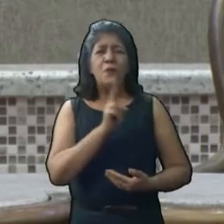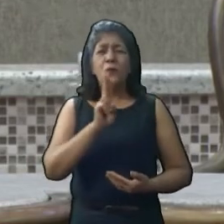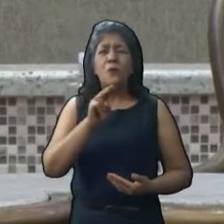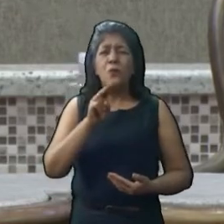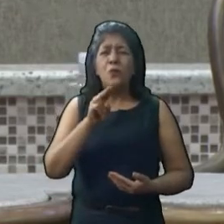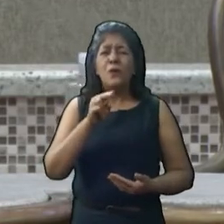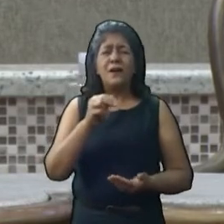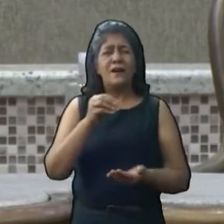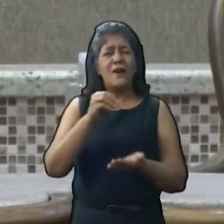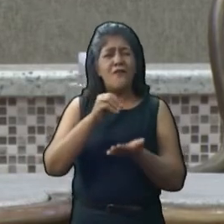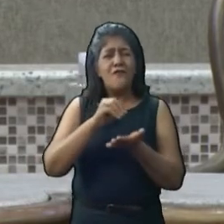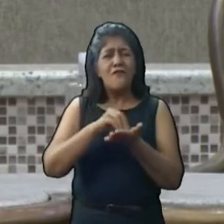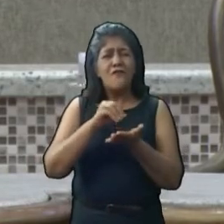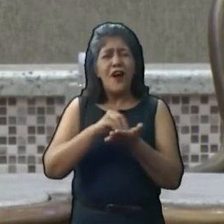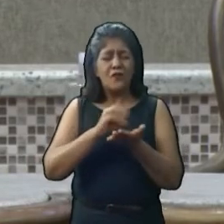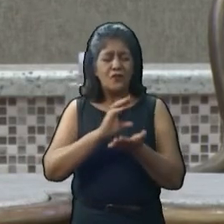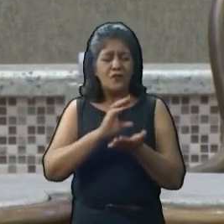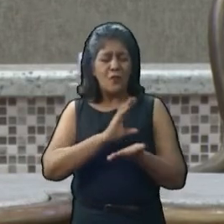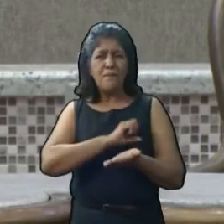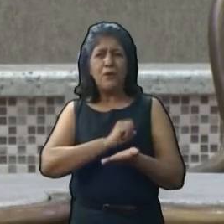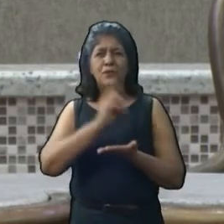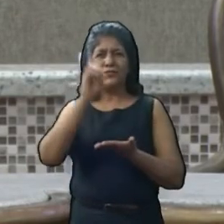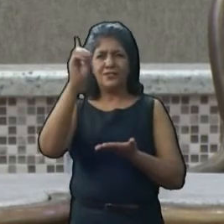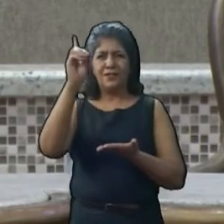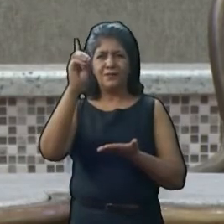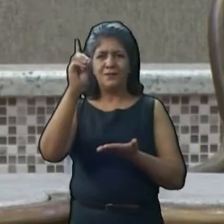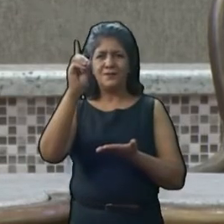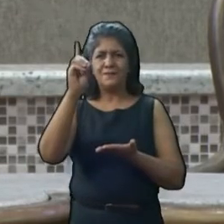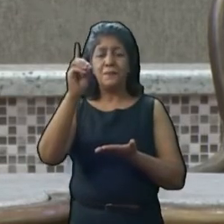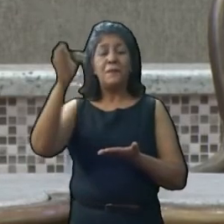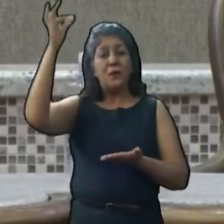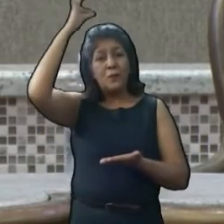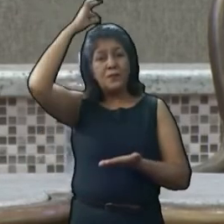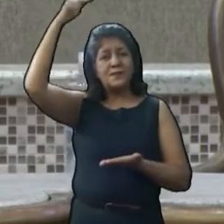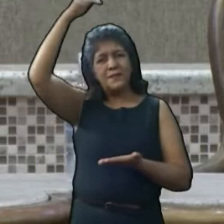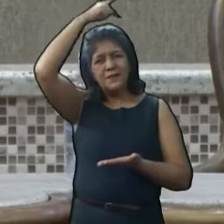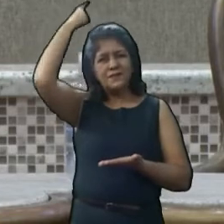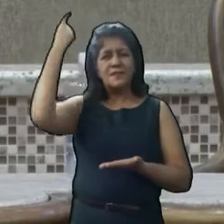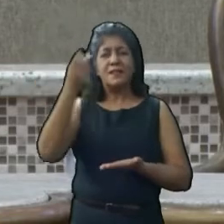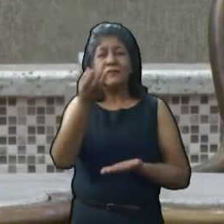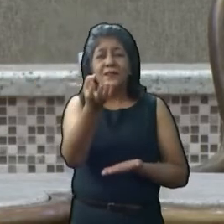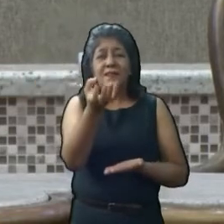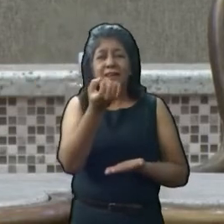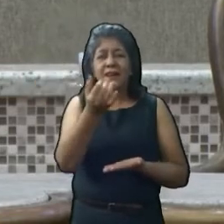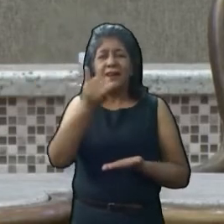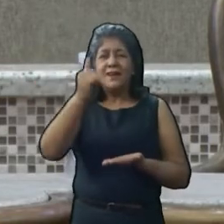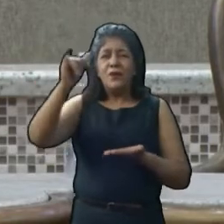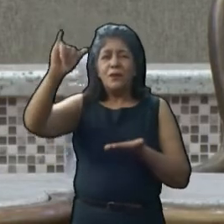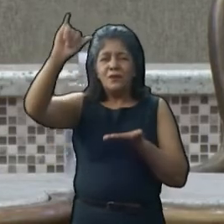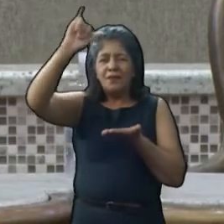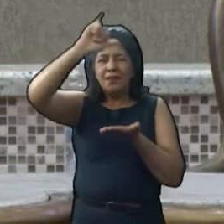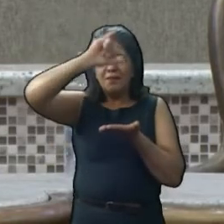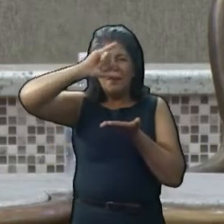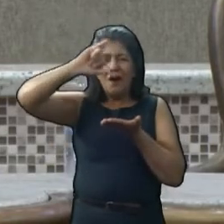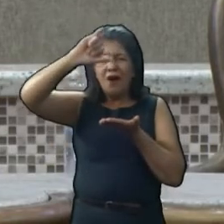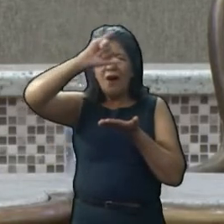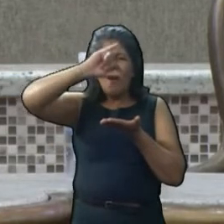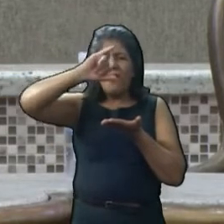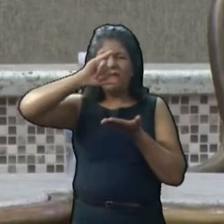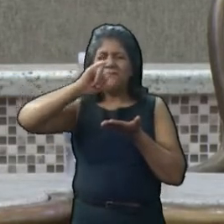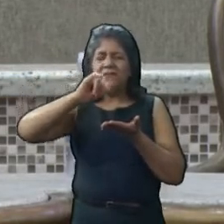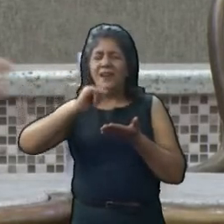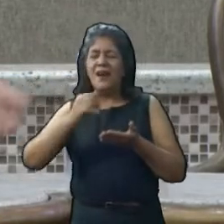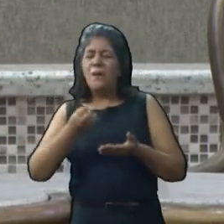o espírito santo de deus quer derramar o óleo sobre a tua vida agora olha o dele não é um óleo